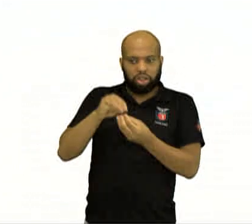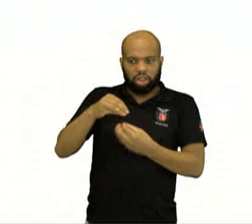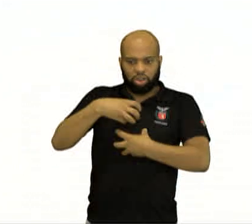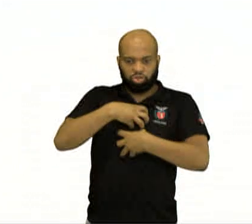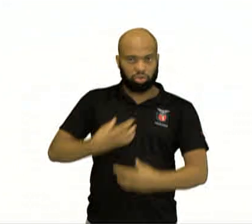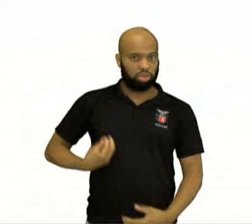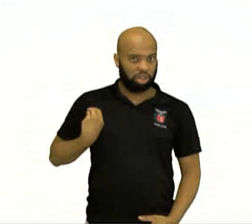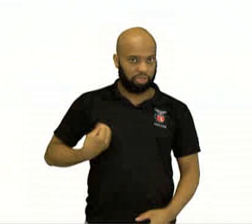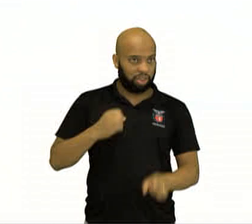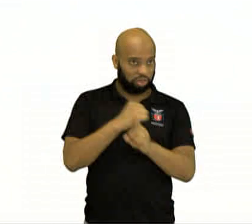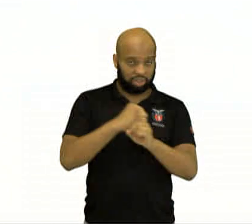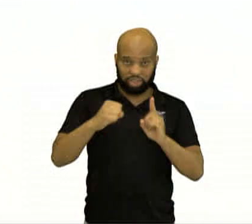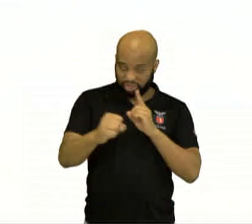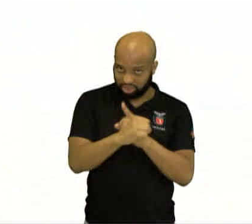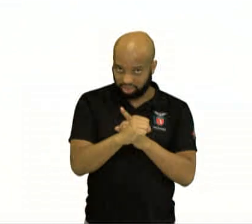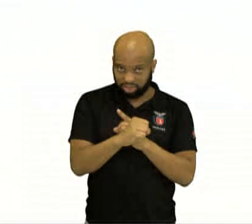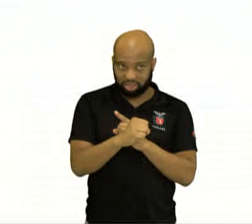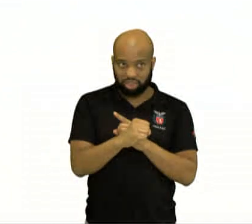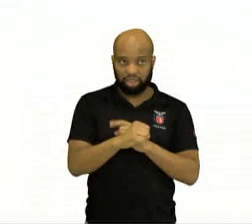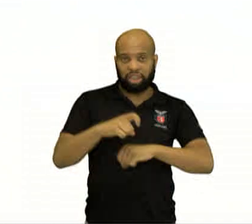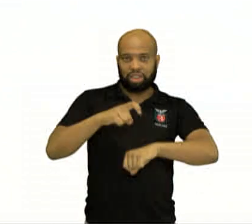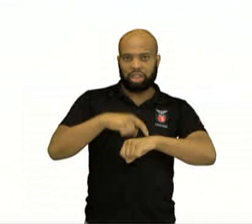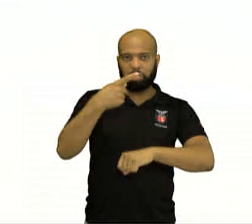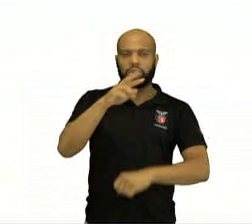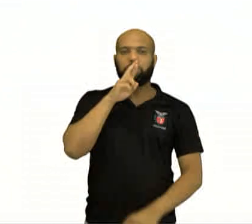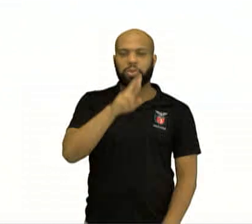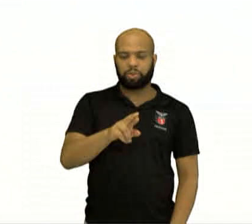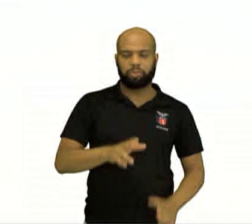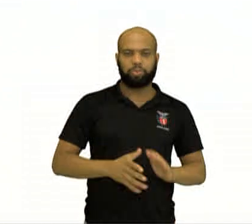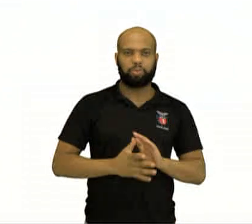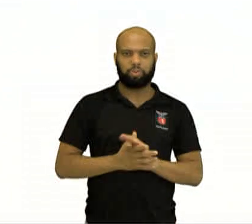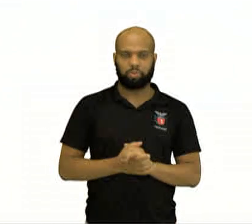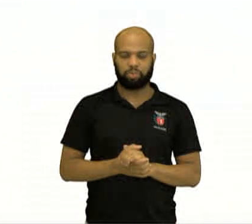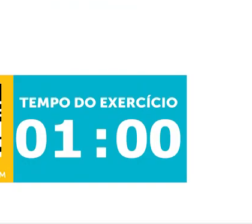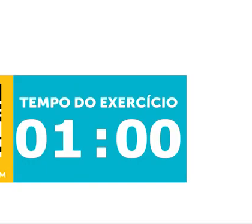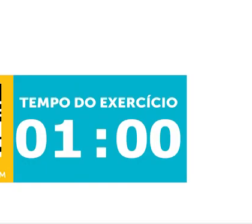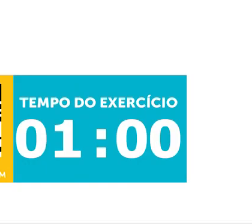social? Beleza? Tempinho para vocês.